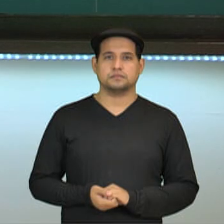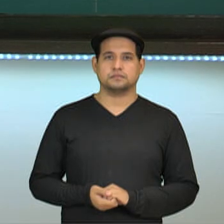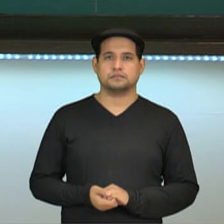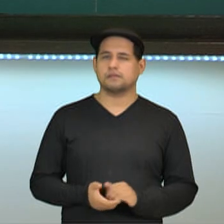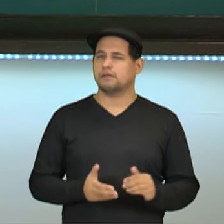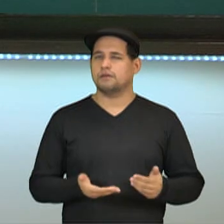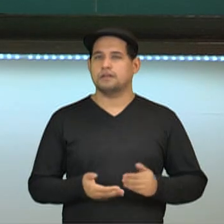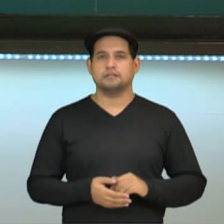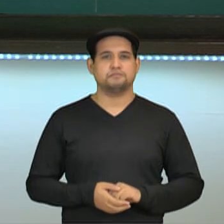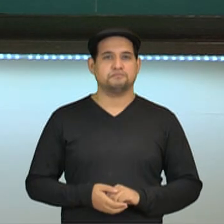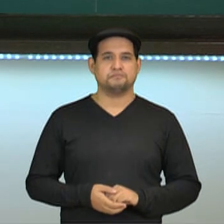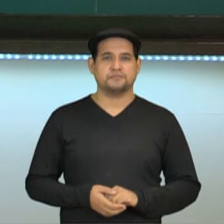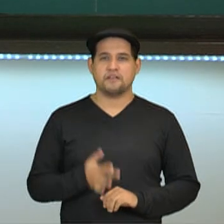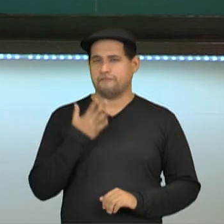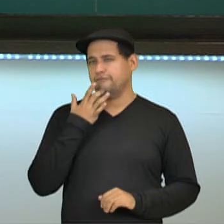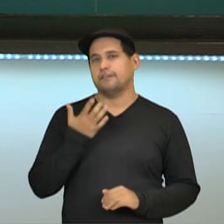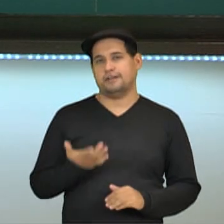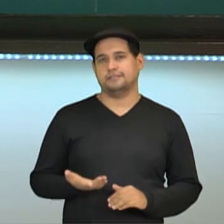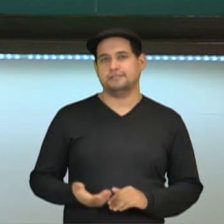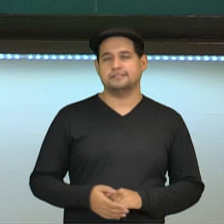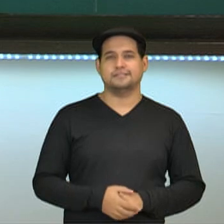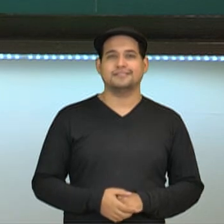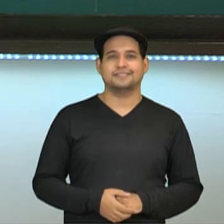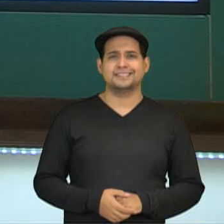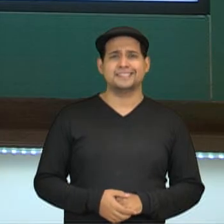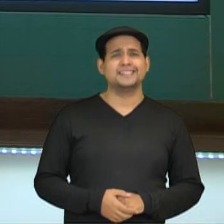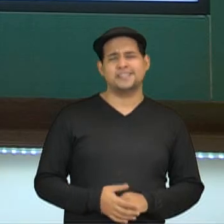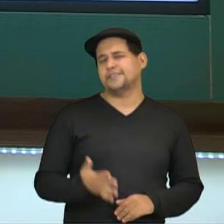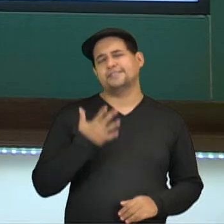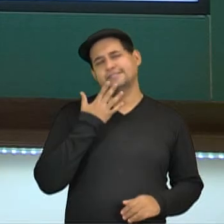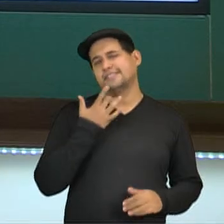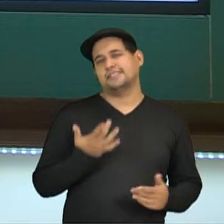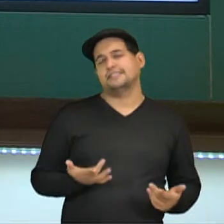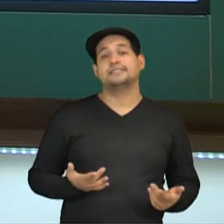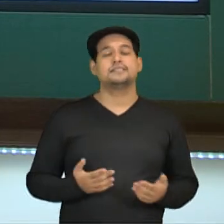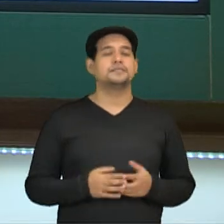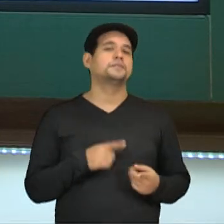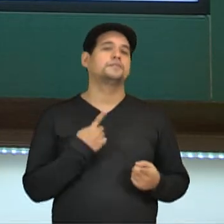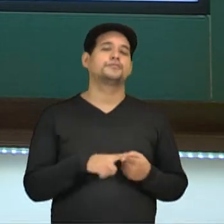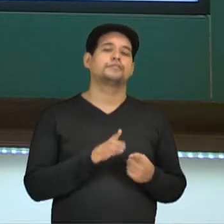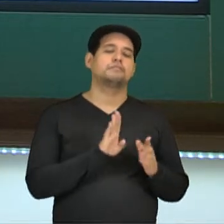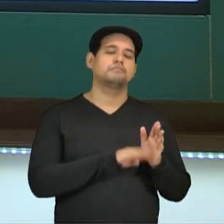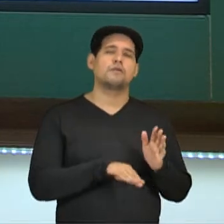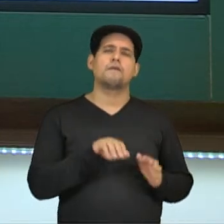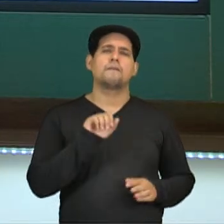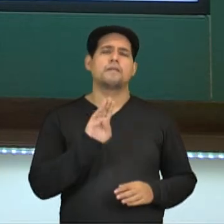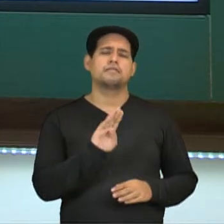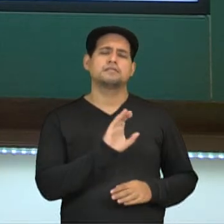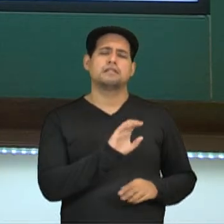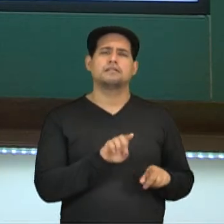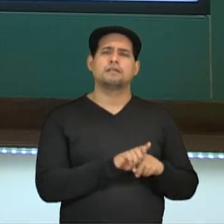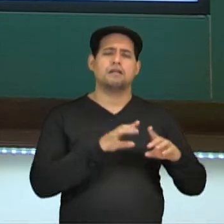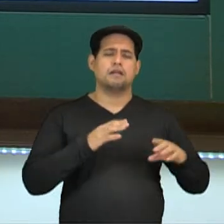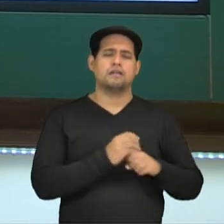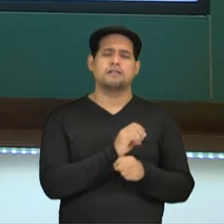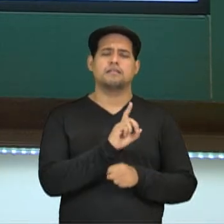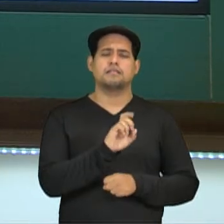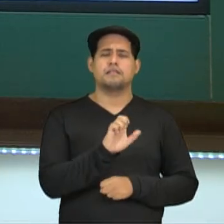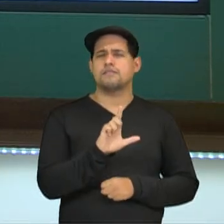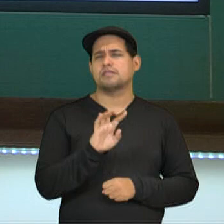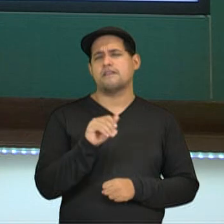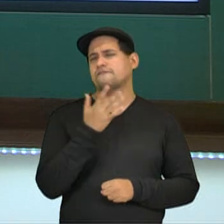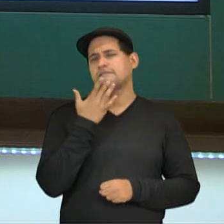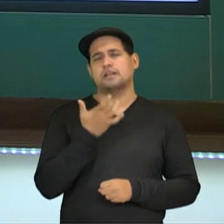E agora? Ficou bem fácil. Na verdade, ficou bem fácil, né? Nós já tiramos quem é A, B e C, então para calcular o delta ficou